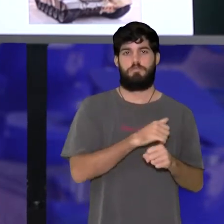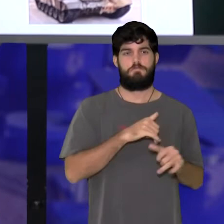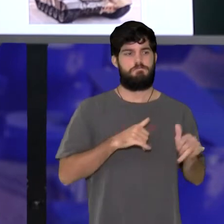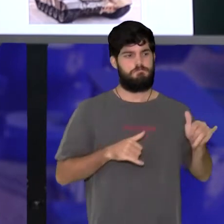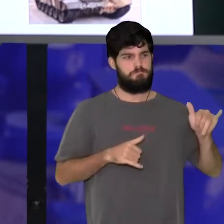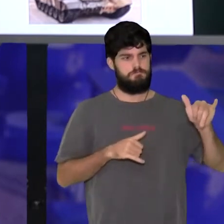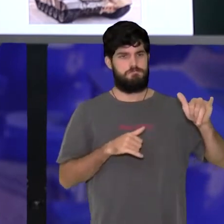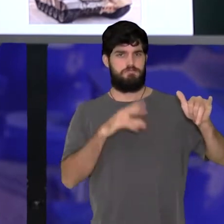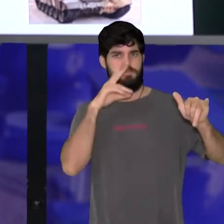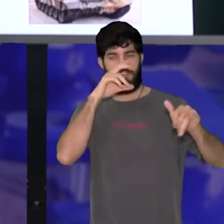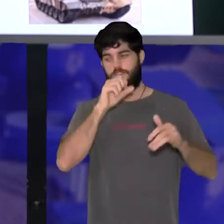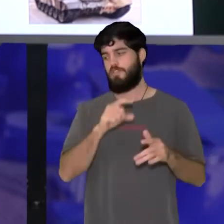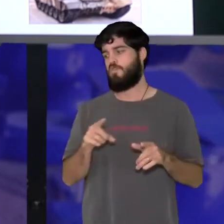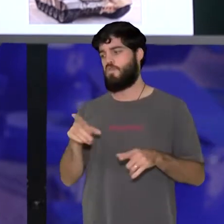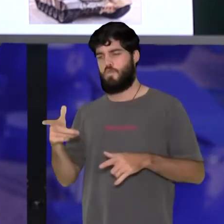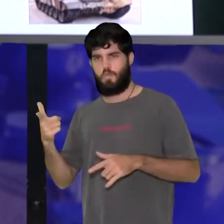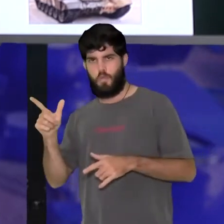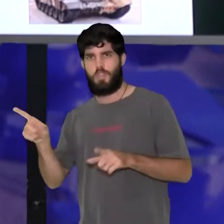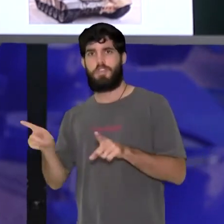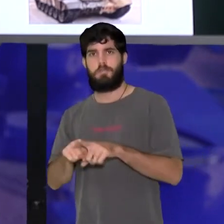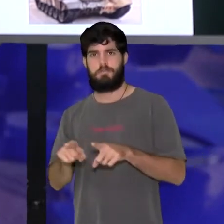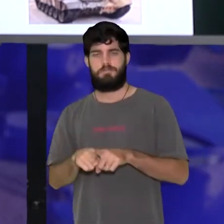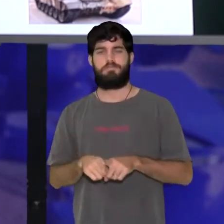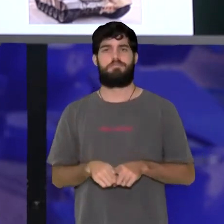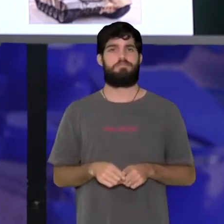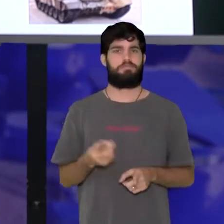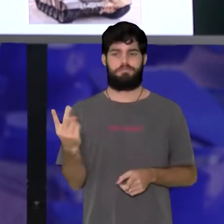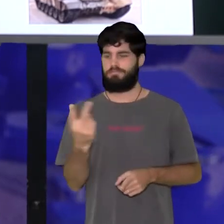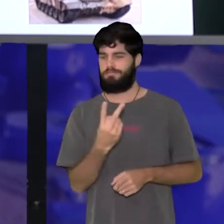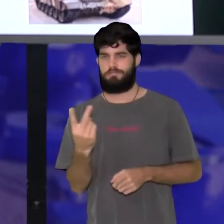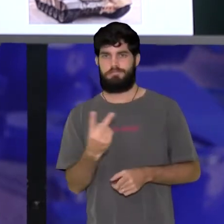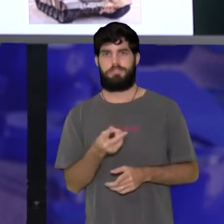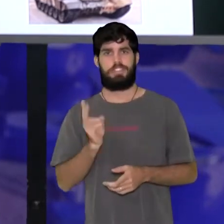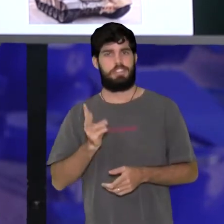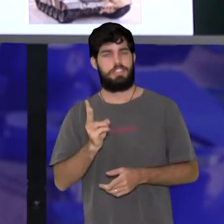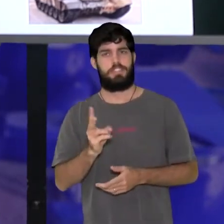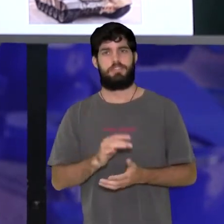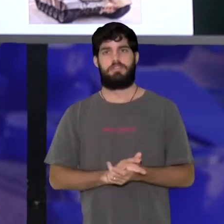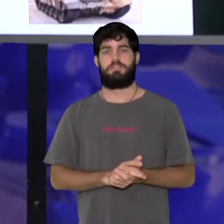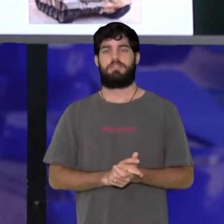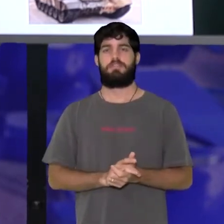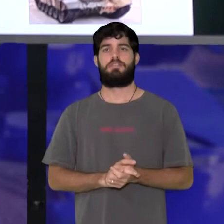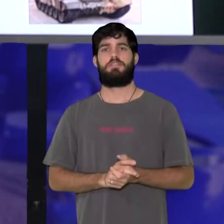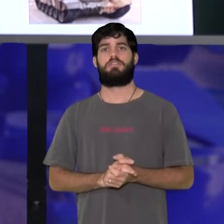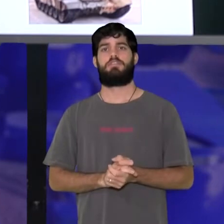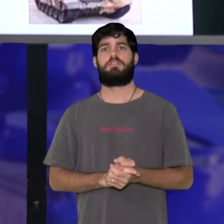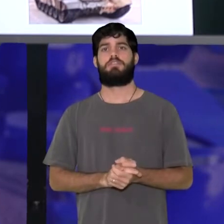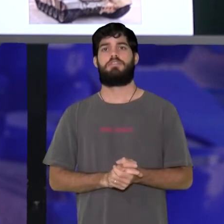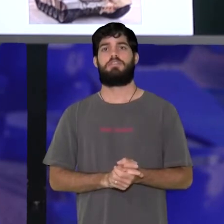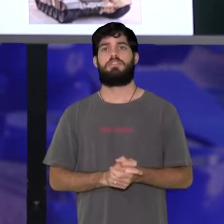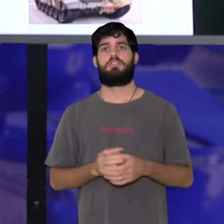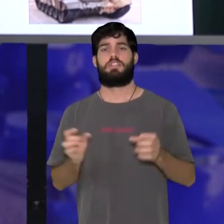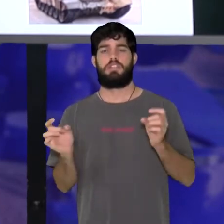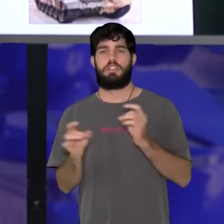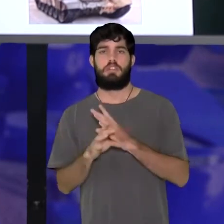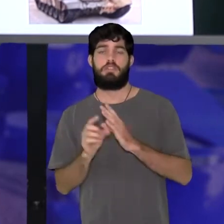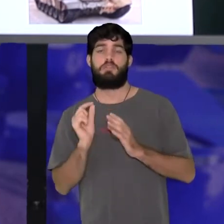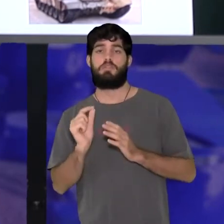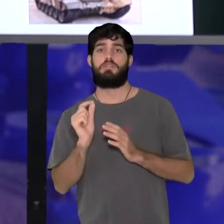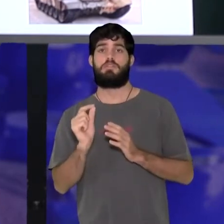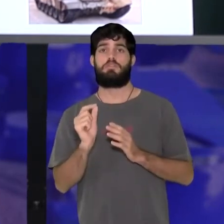poderoso, o outro também. Se um faz um caça, o outro faz também. E aí eles terminaram por criar